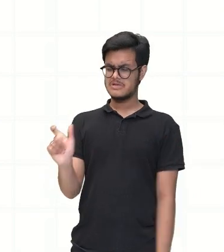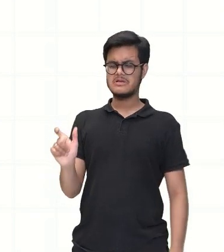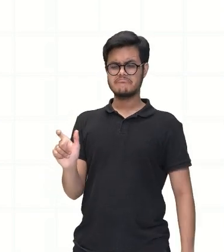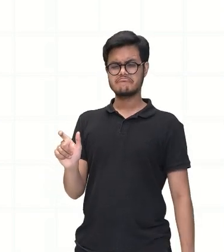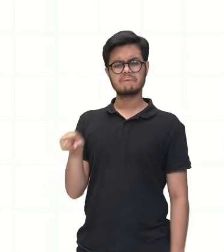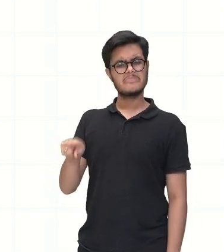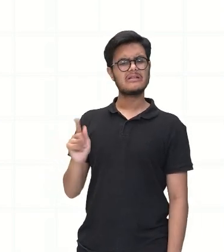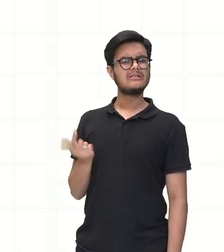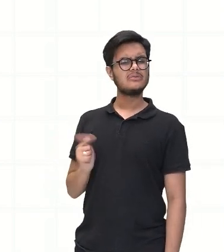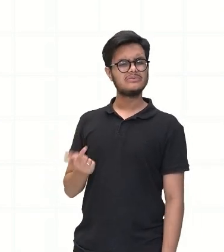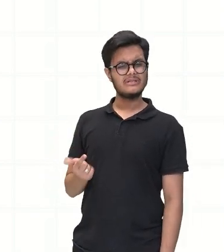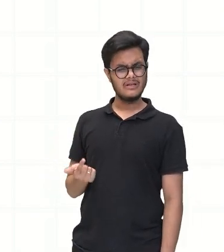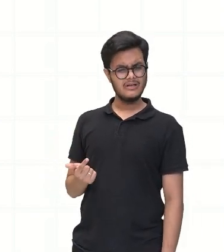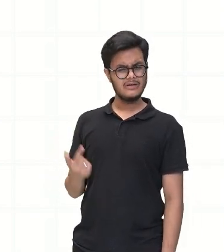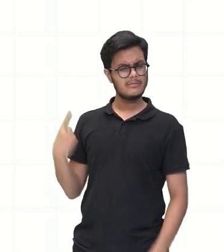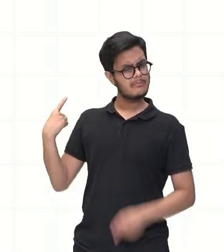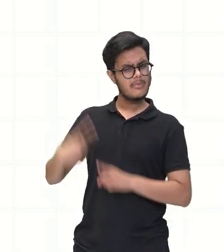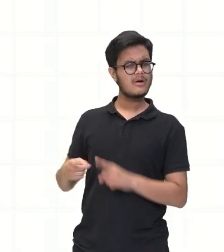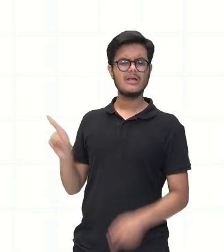Anti-inflacionário também.